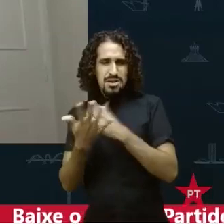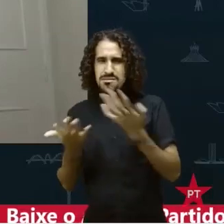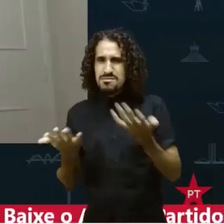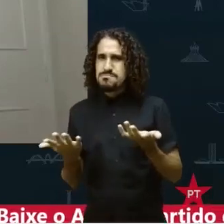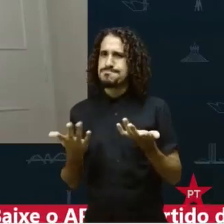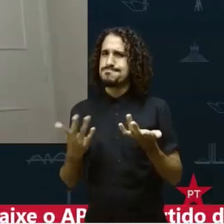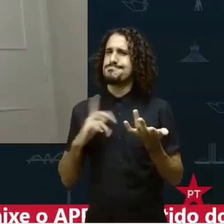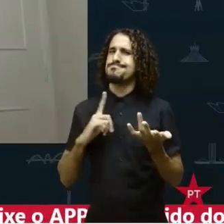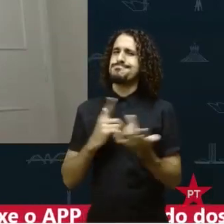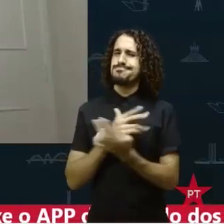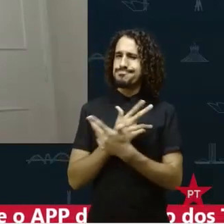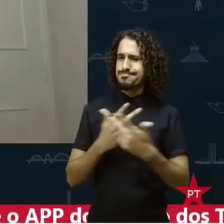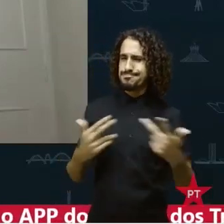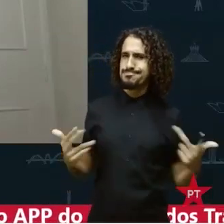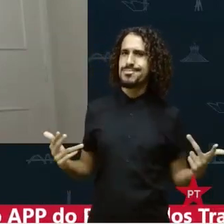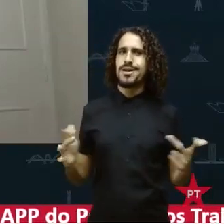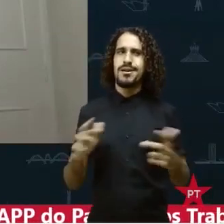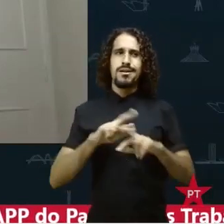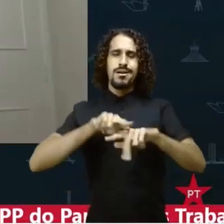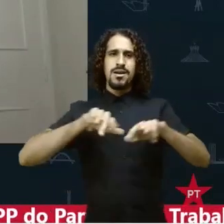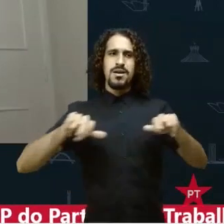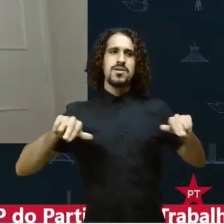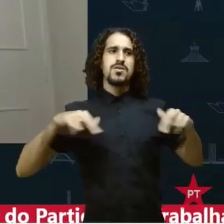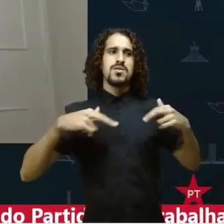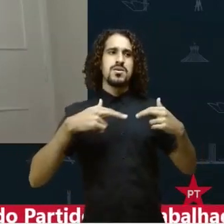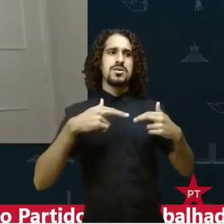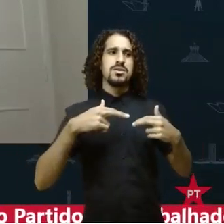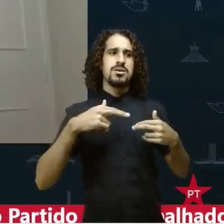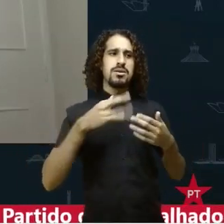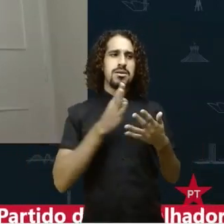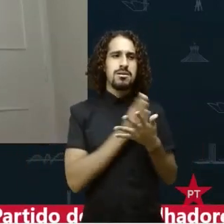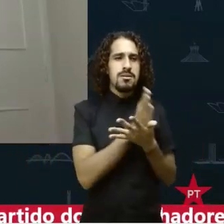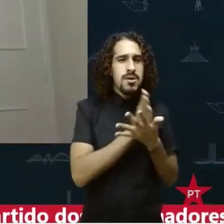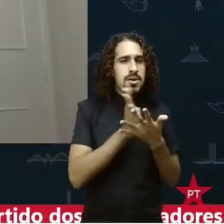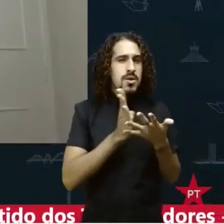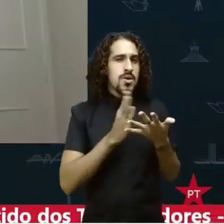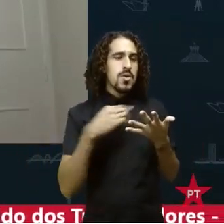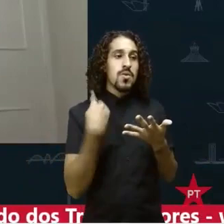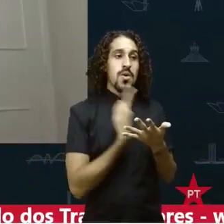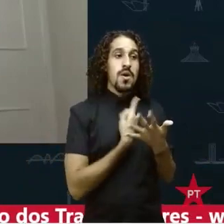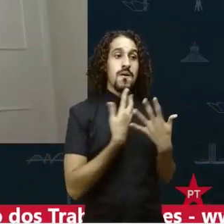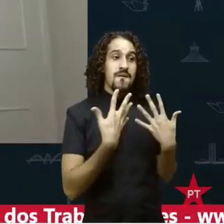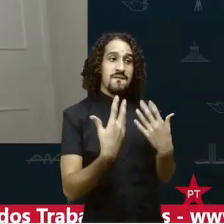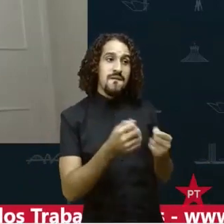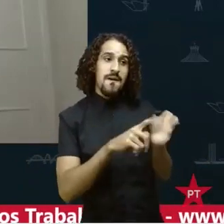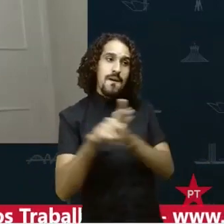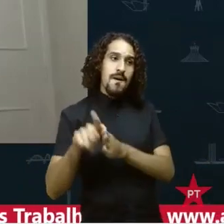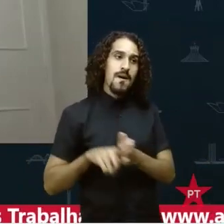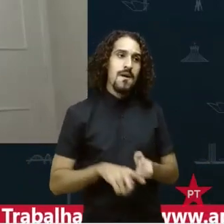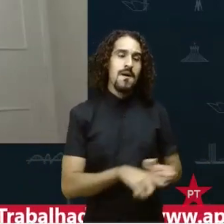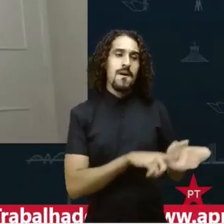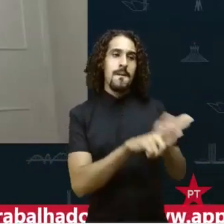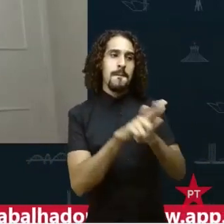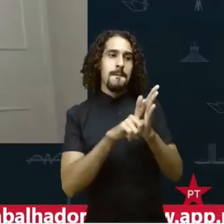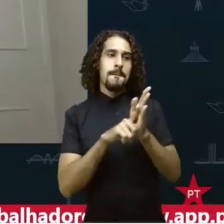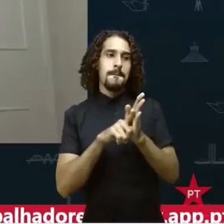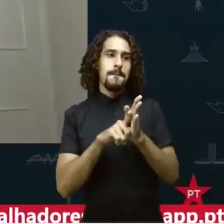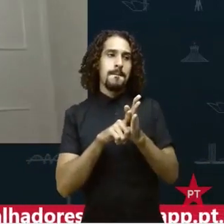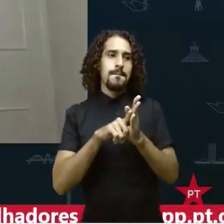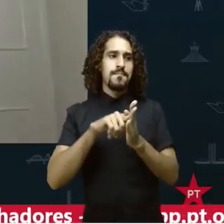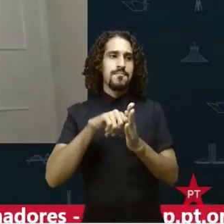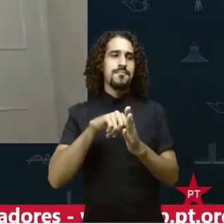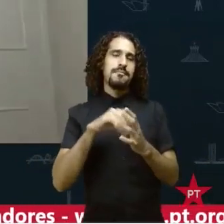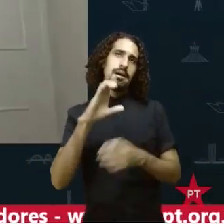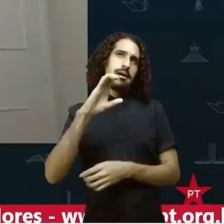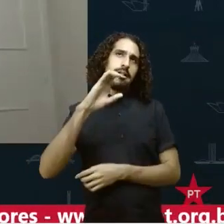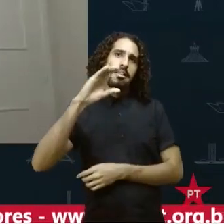aí várias pedras, várias pistas por onde nós vamos seguir esse roteiro. É